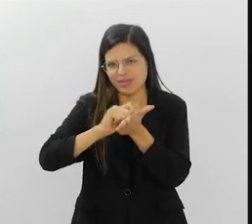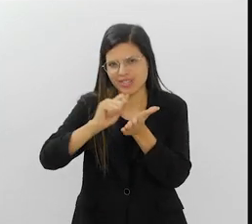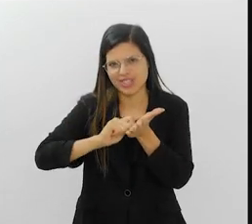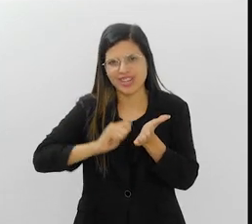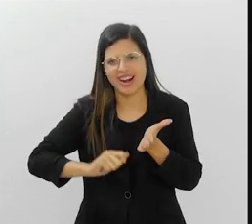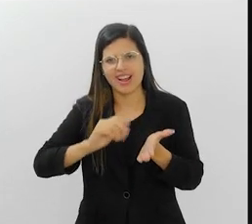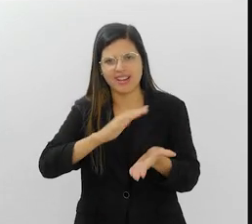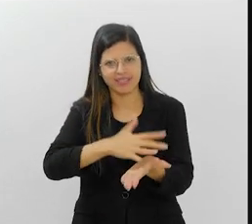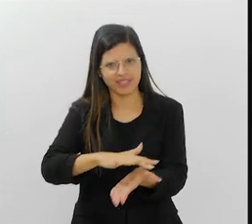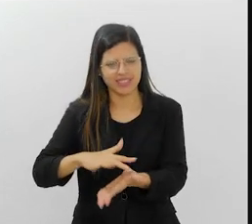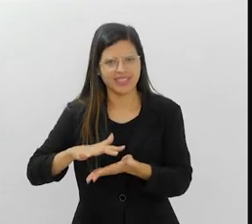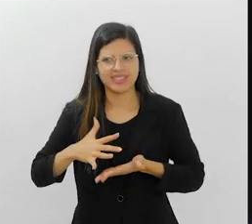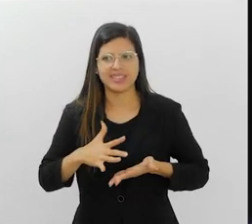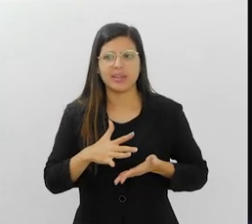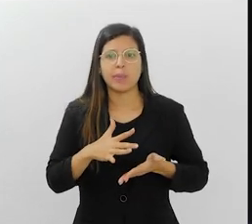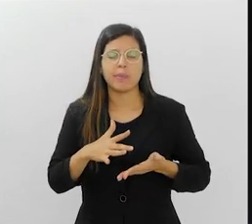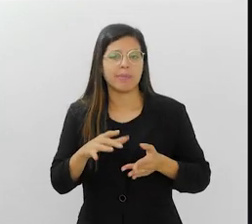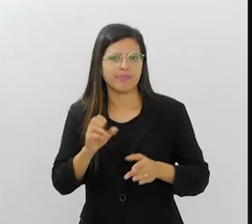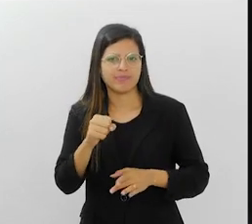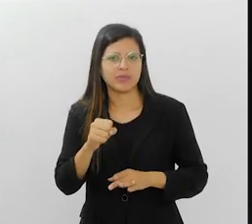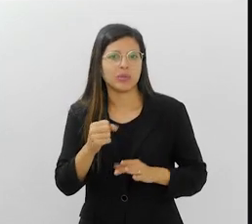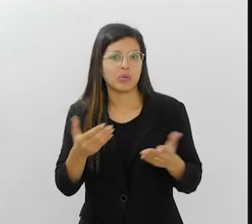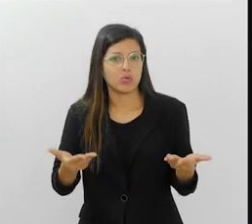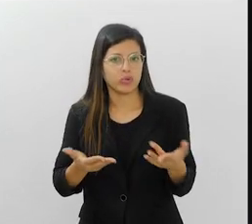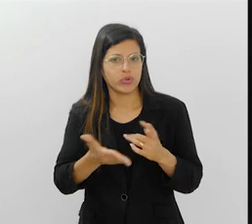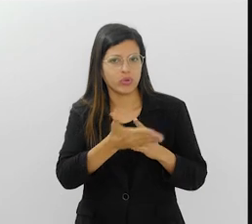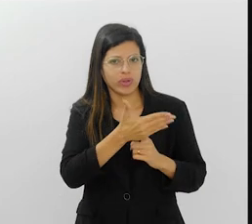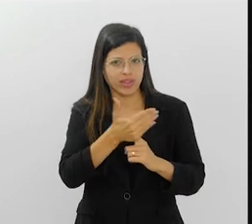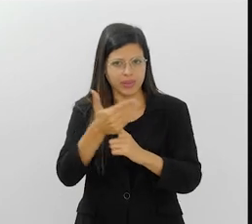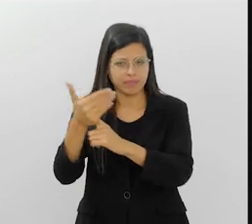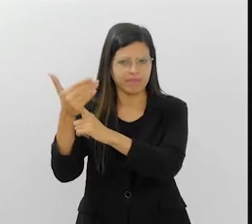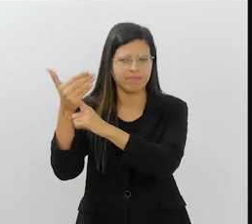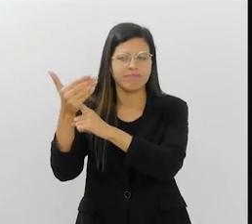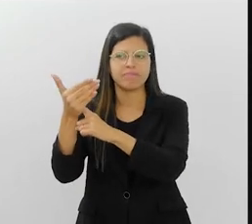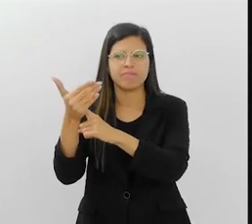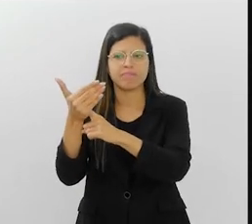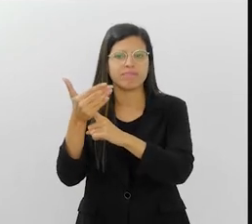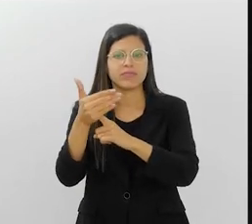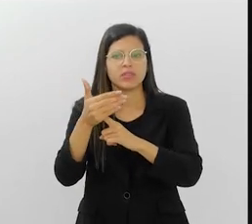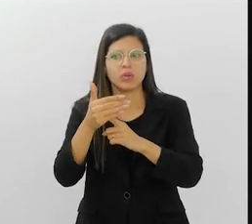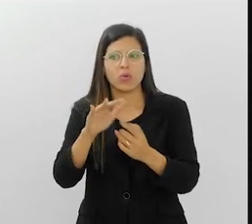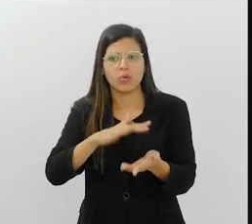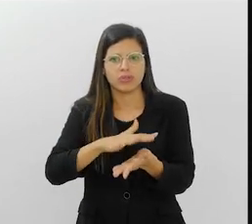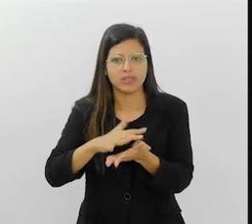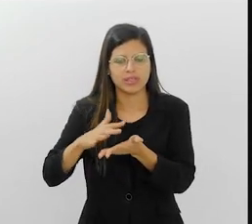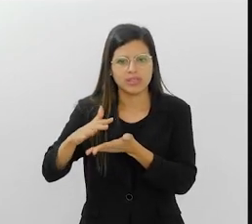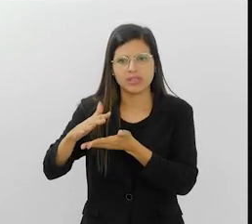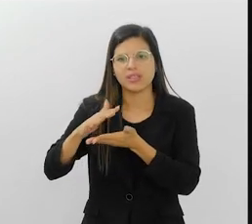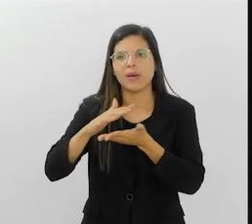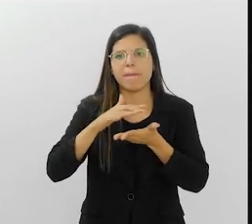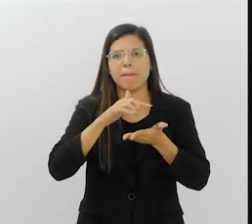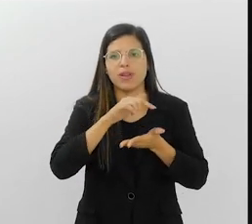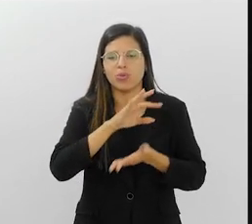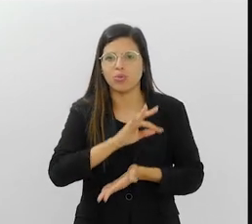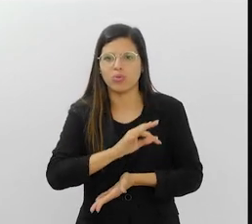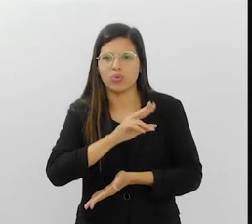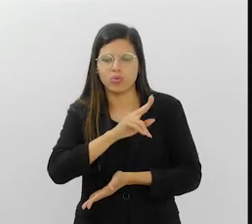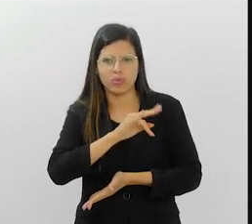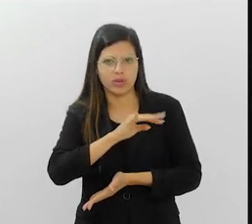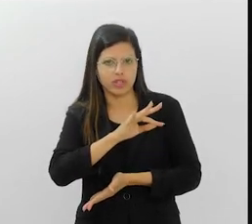um compositor de samba. Não tem fronteiras, ainda mais com a tecnologia hoje em dia. O samba desse ano do Tuiuti,